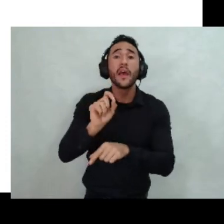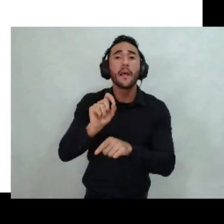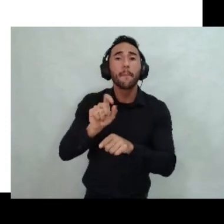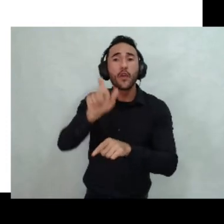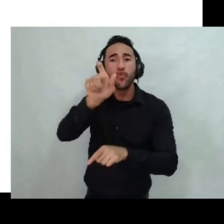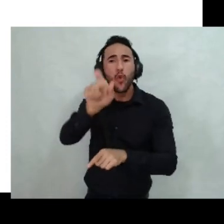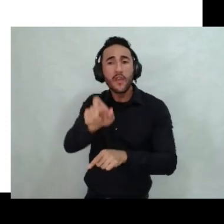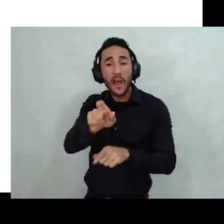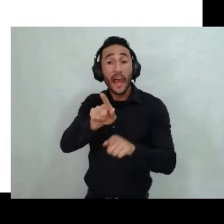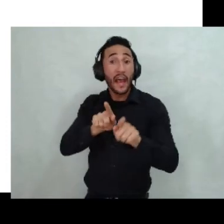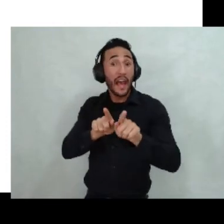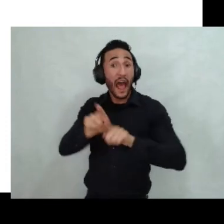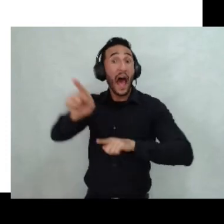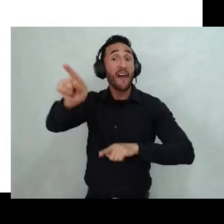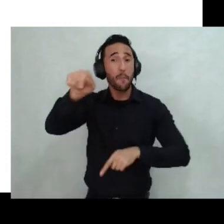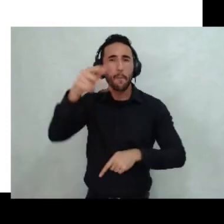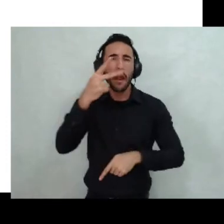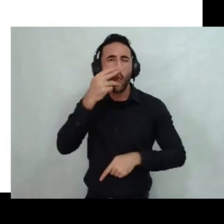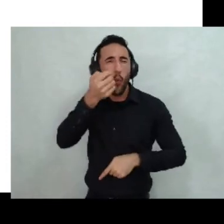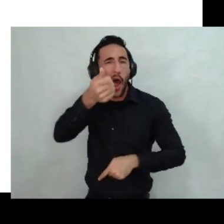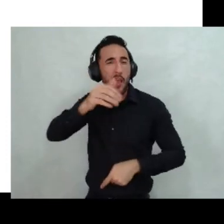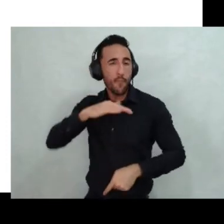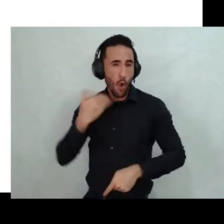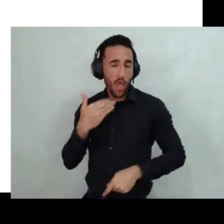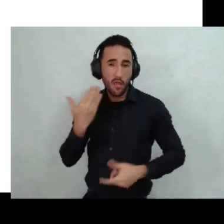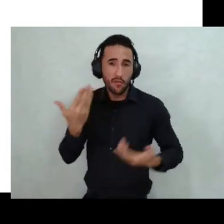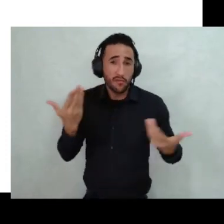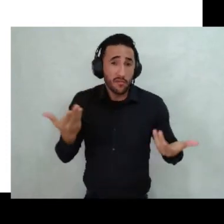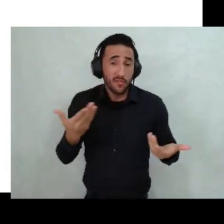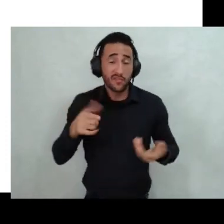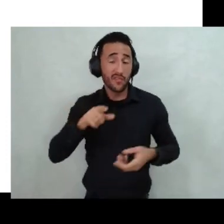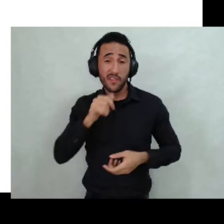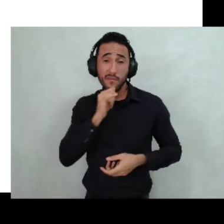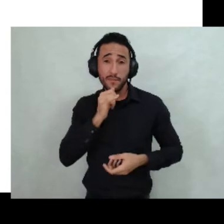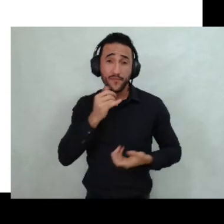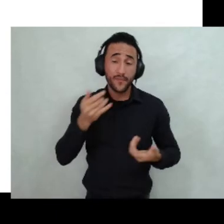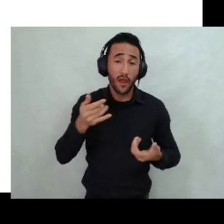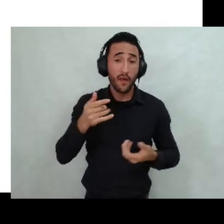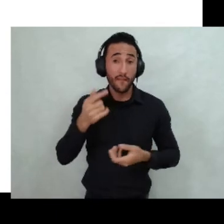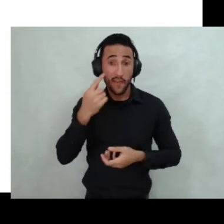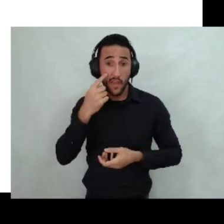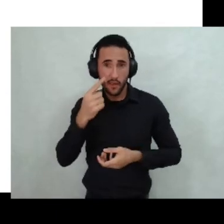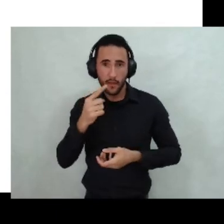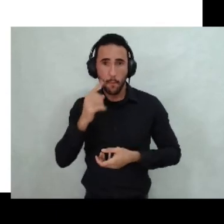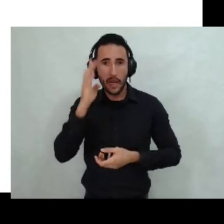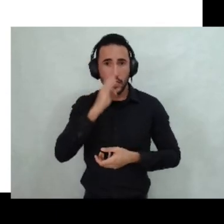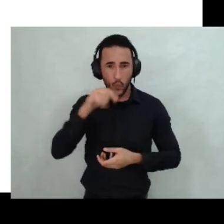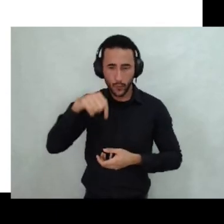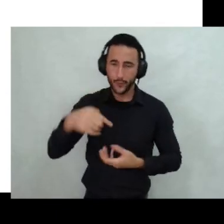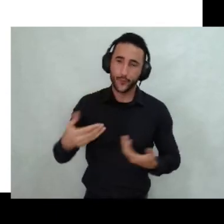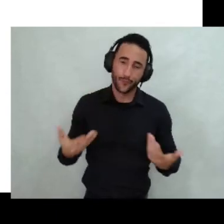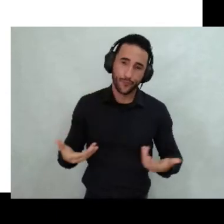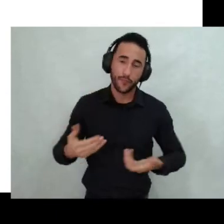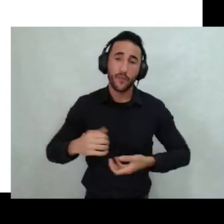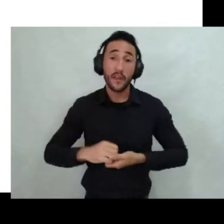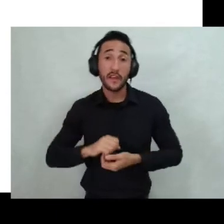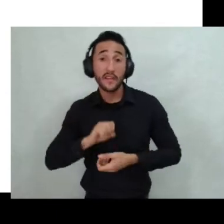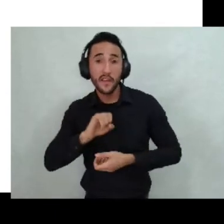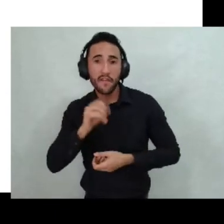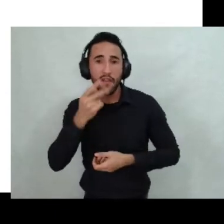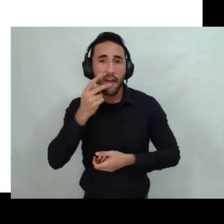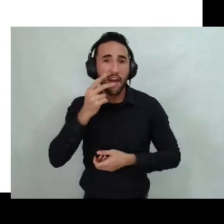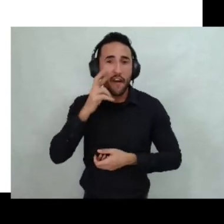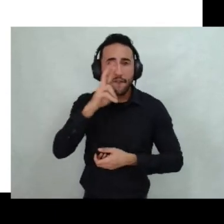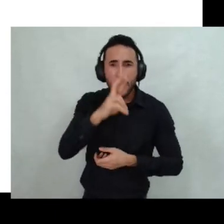com a dinâmica epidêmica em todo o país. Vejam, quando a gente fala em vigilância epidemiológica, é